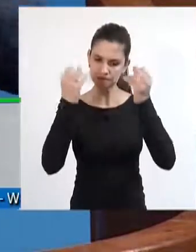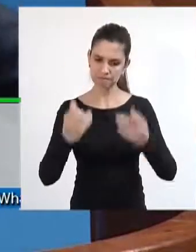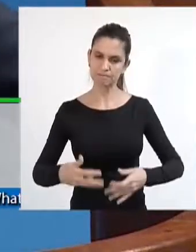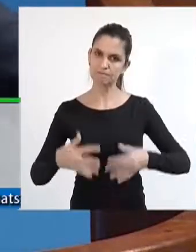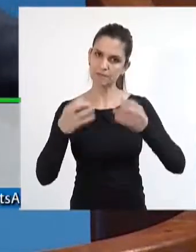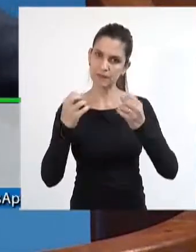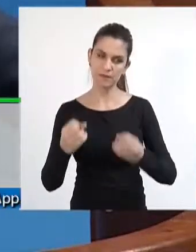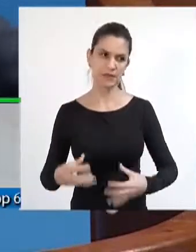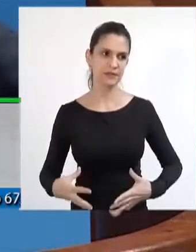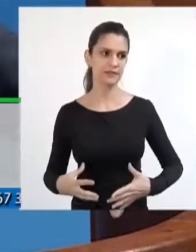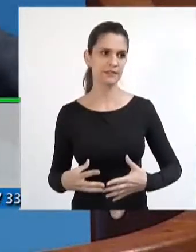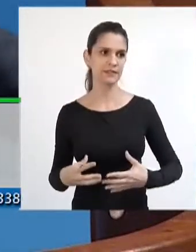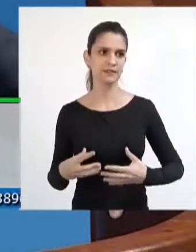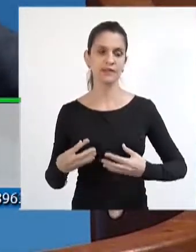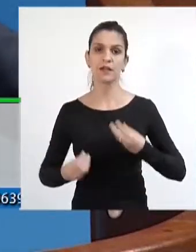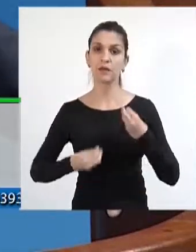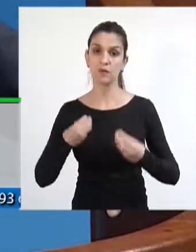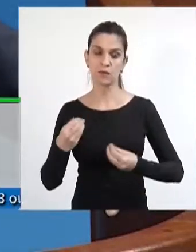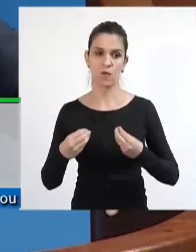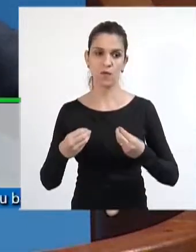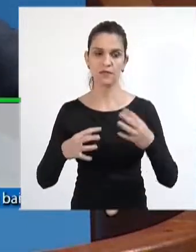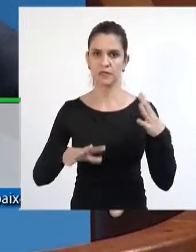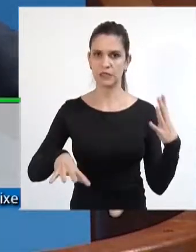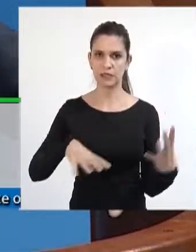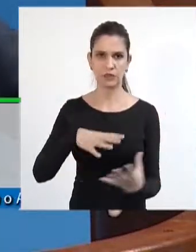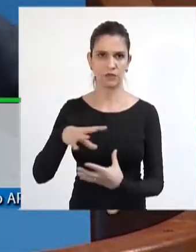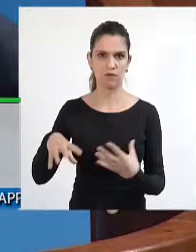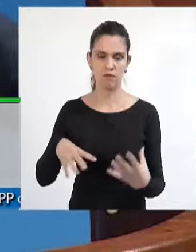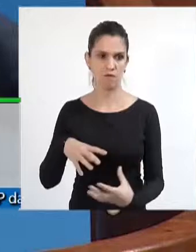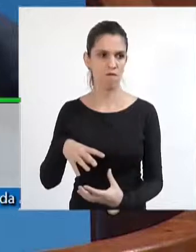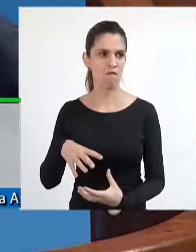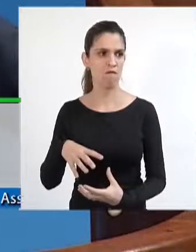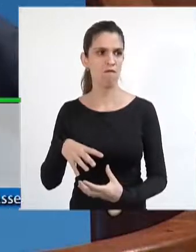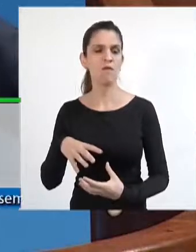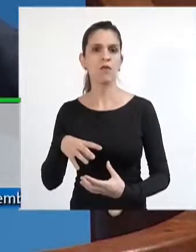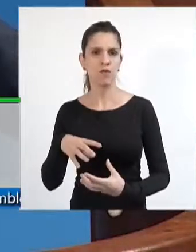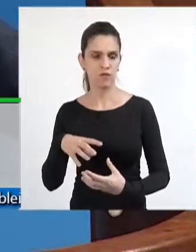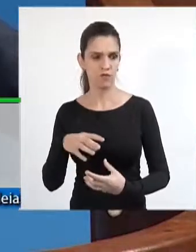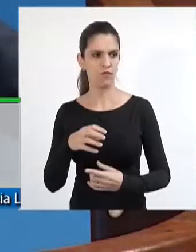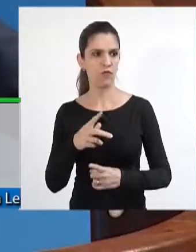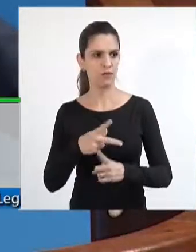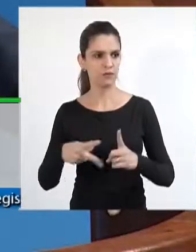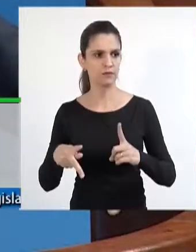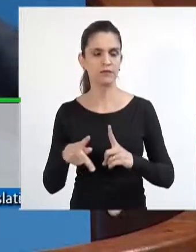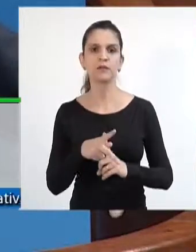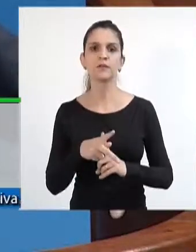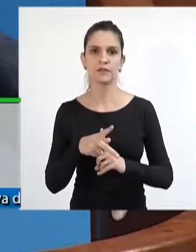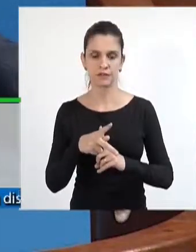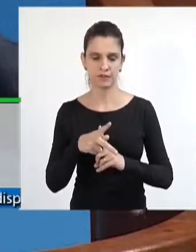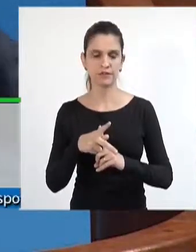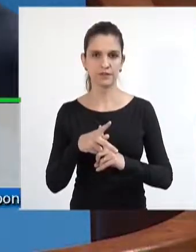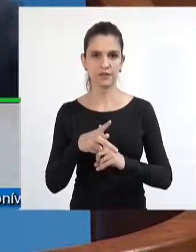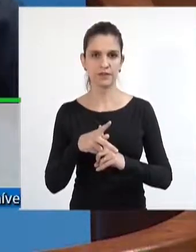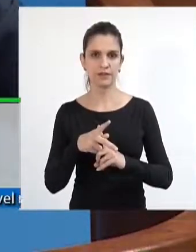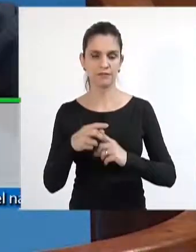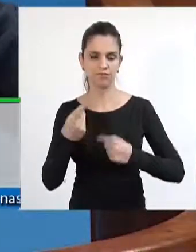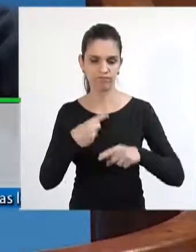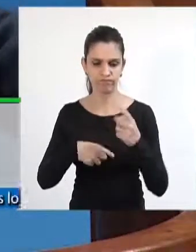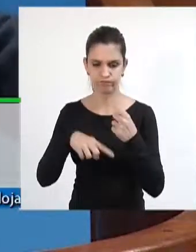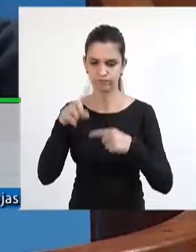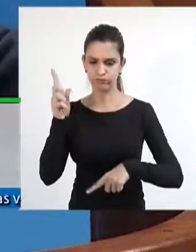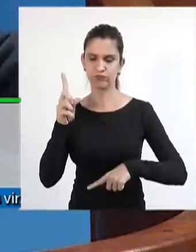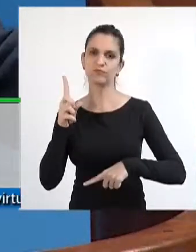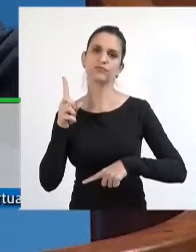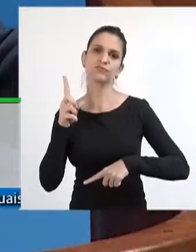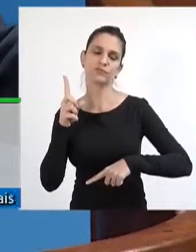os impactos desta reforma na vida da população, principalmente na vida dos